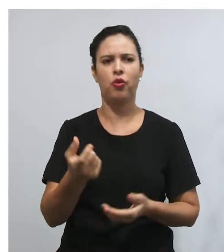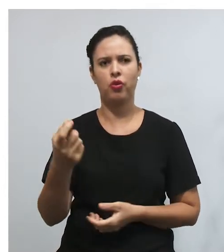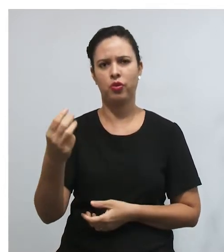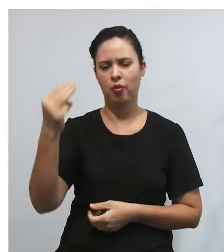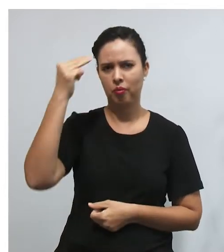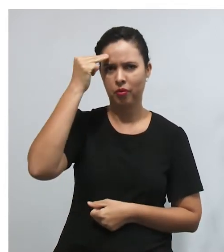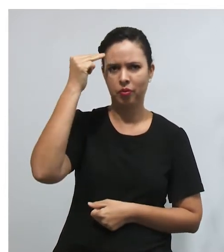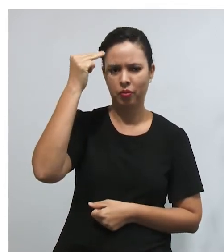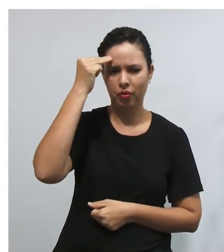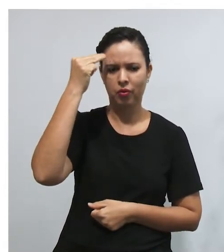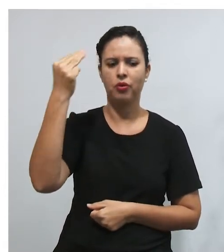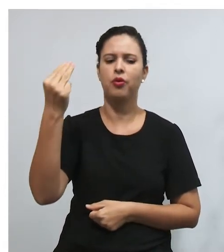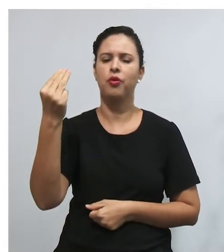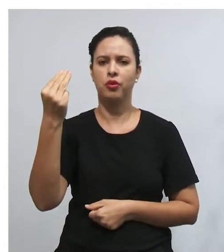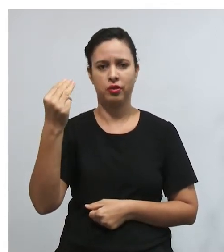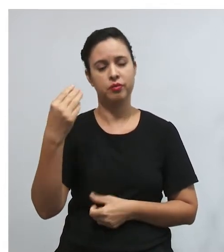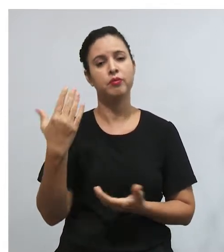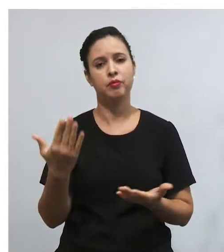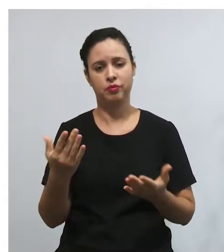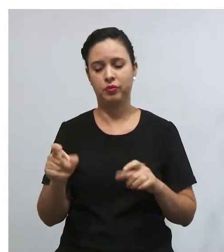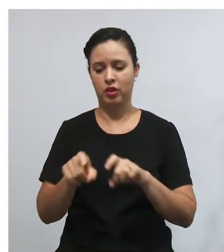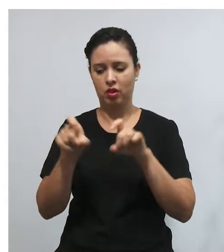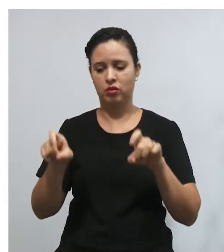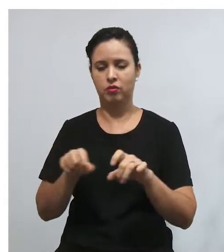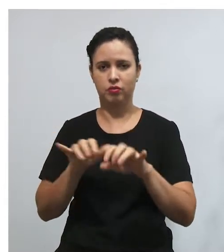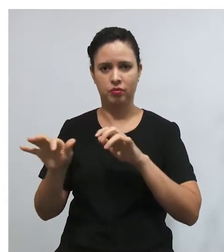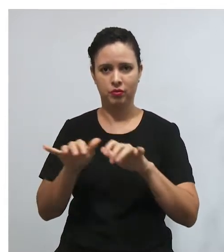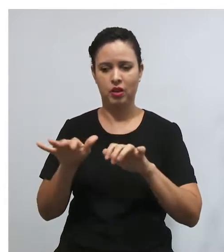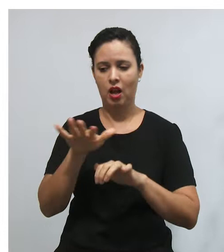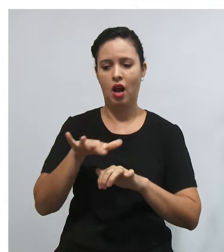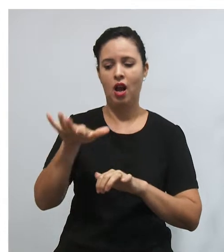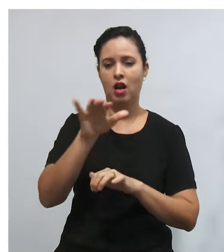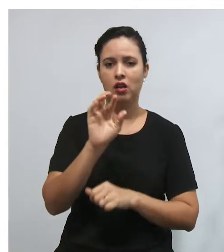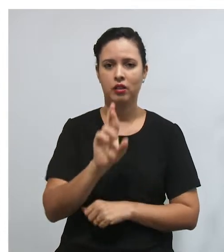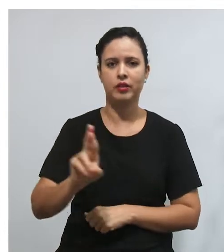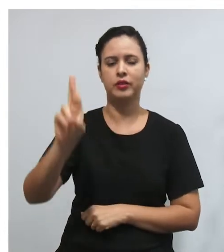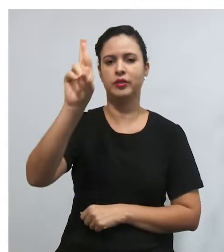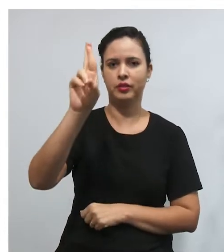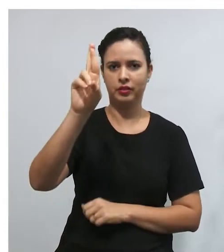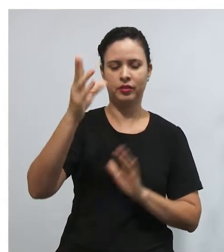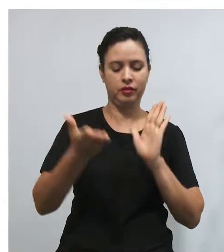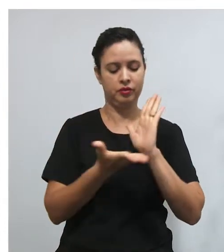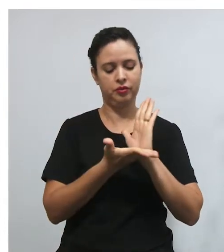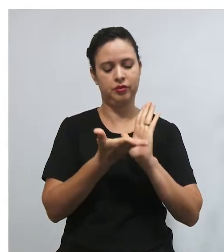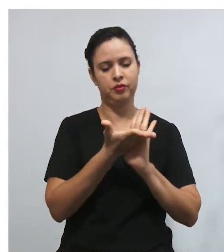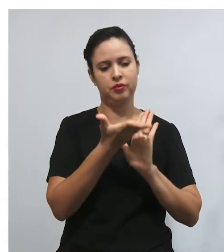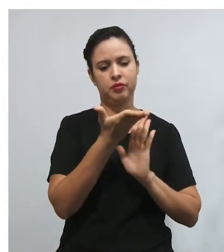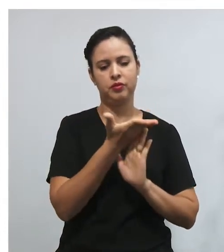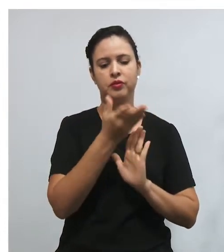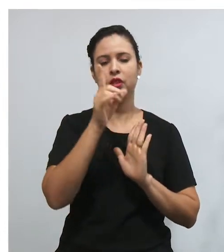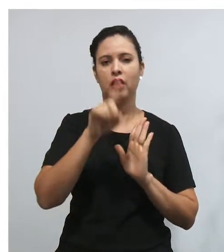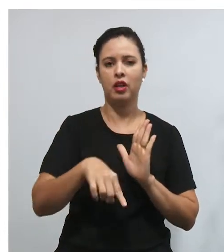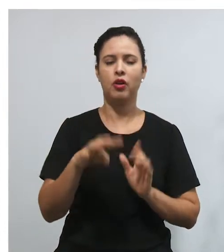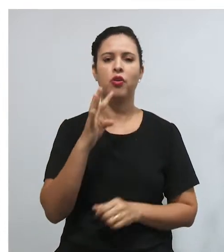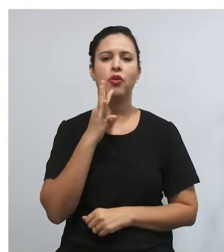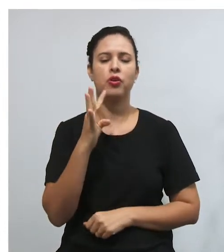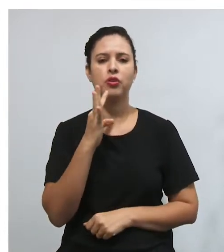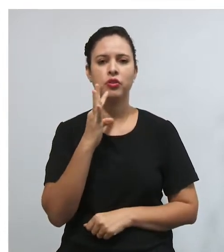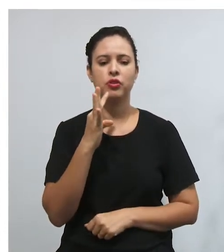memória. Na informática, a área responsável pela parte de hardware é conhecida